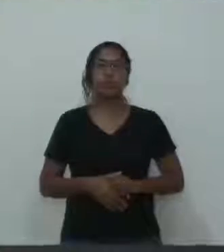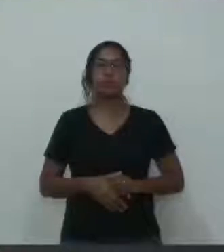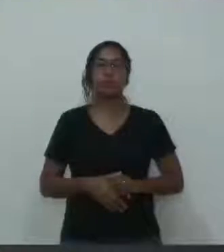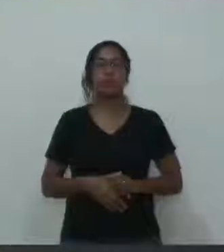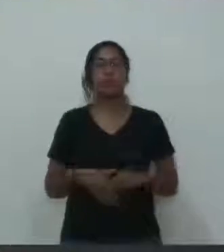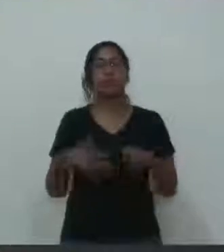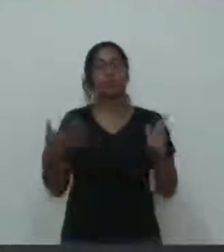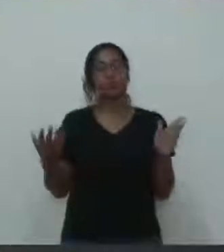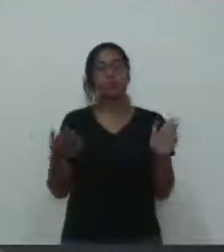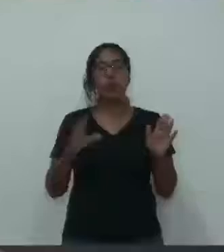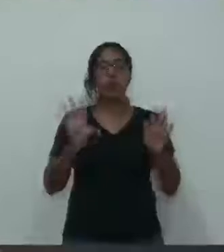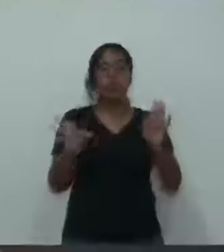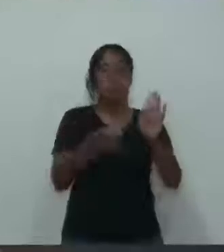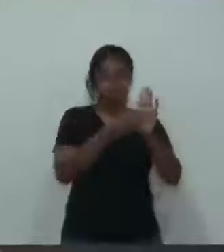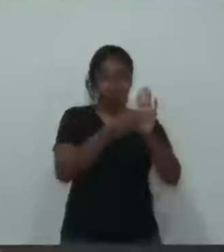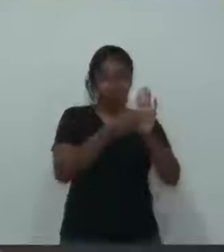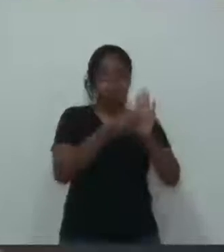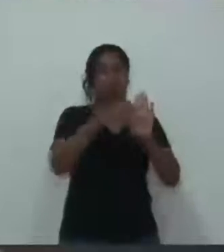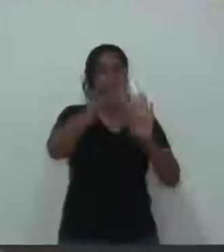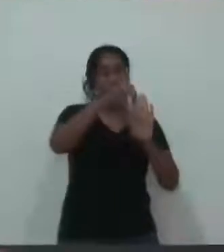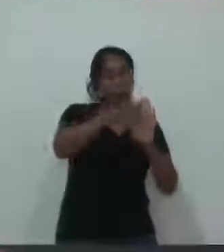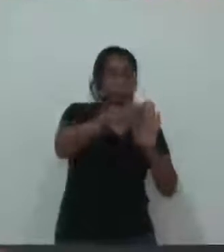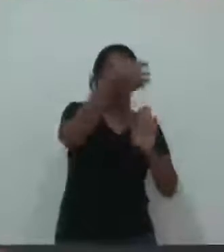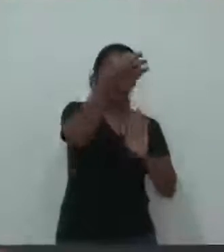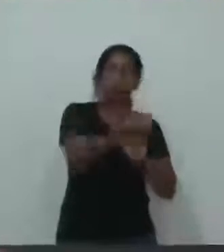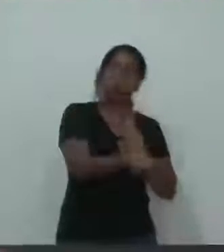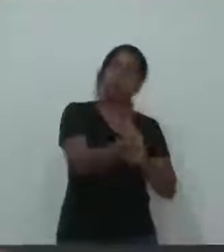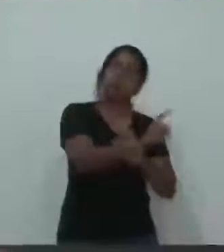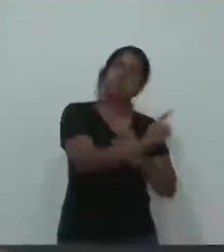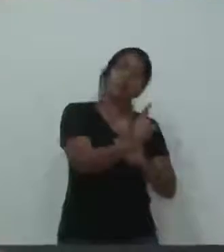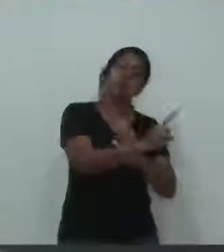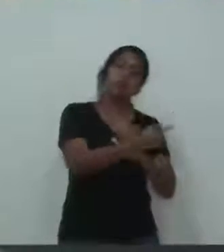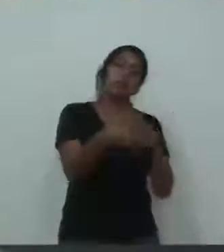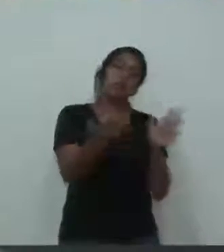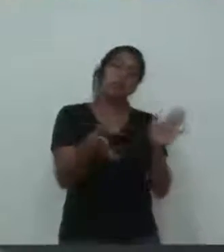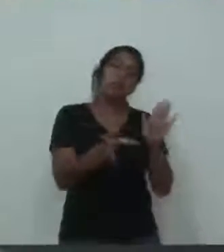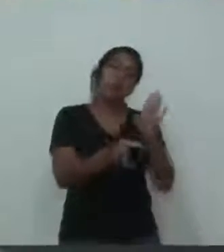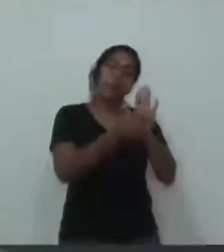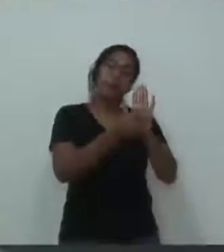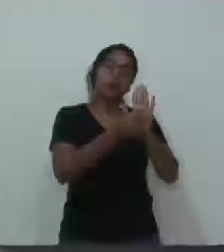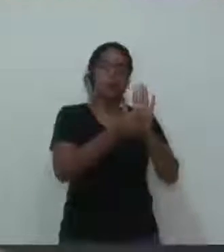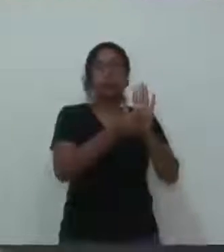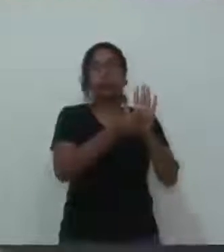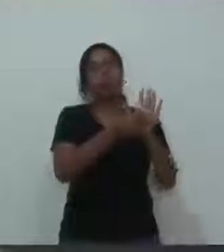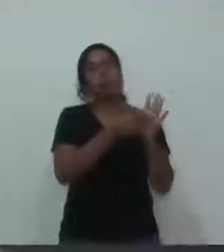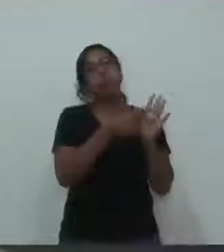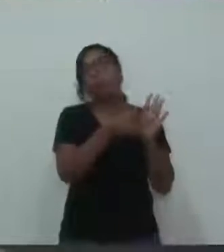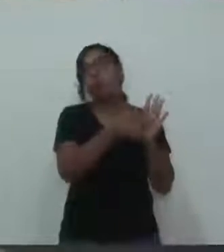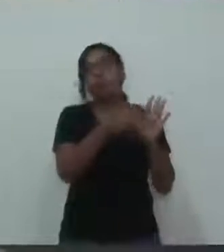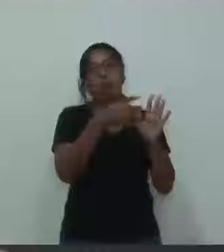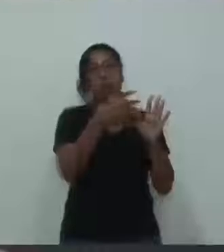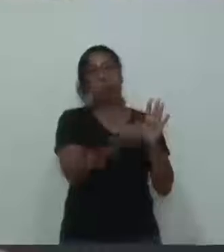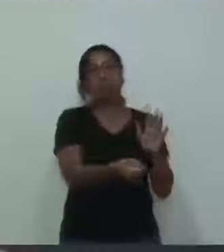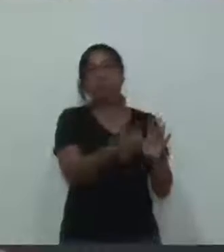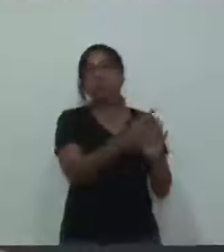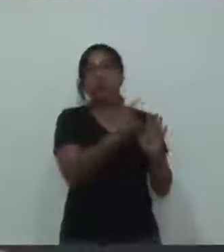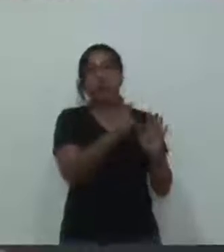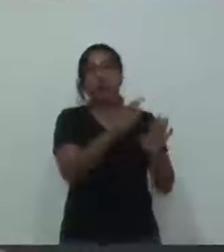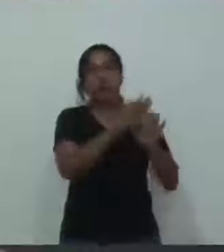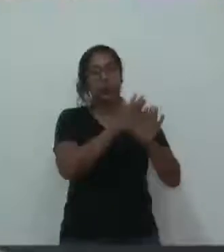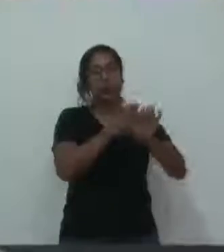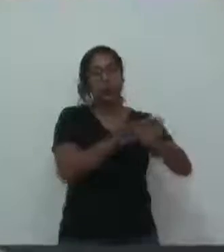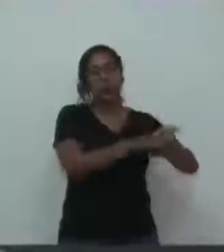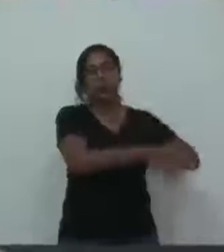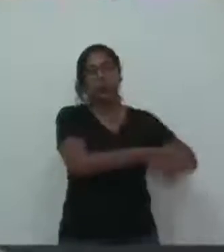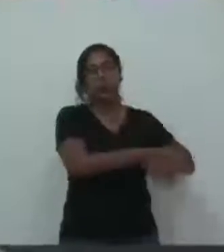Então a emenda foi rejeitada por 9 votos contrários e 3 favoráveis, é isso? Isso.